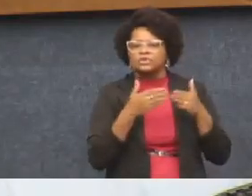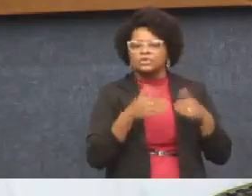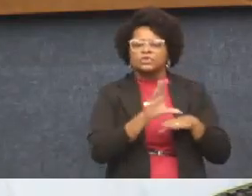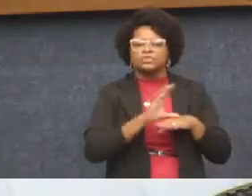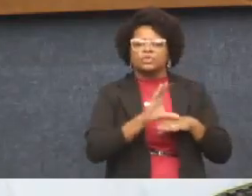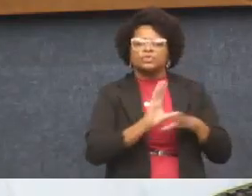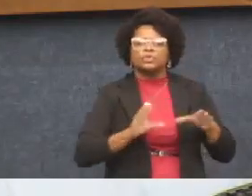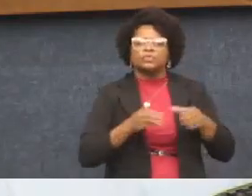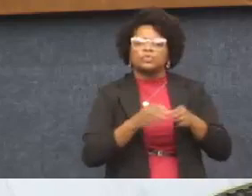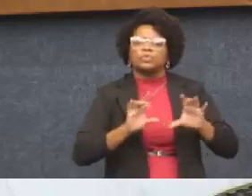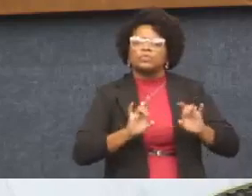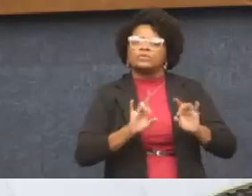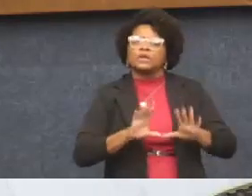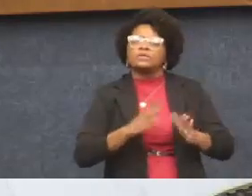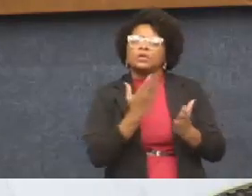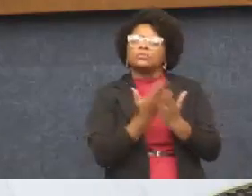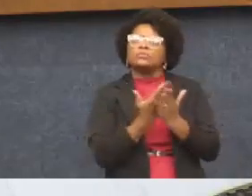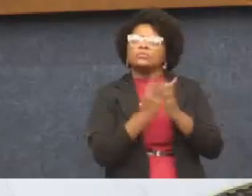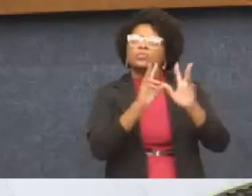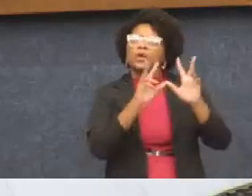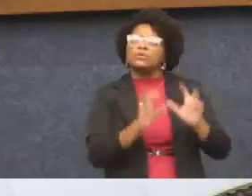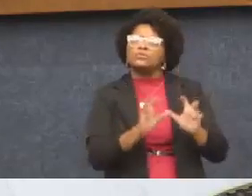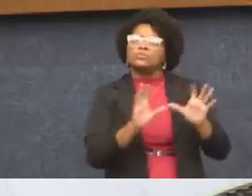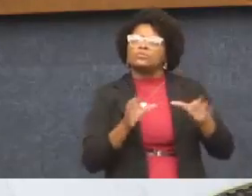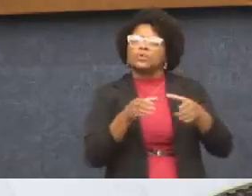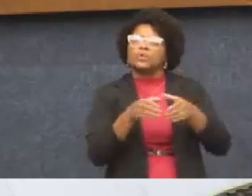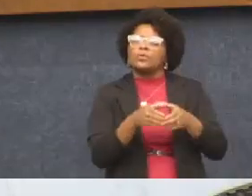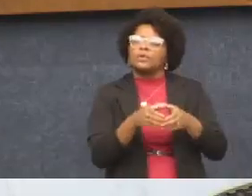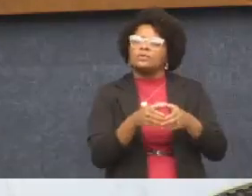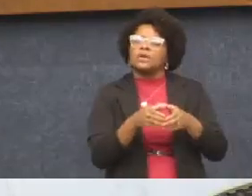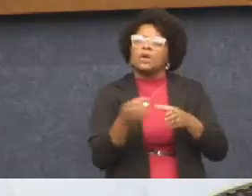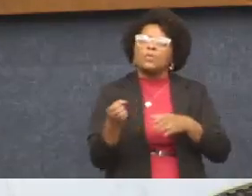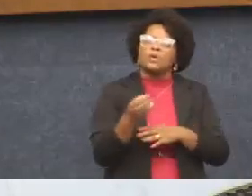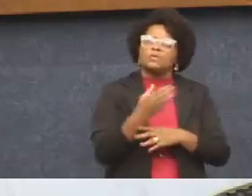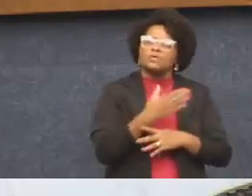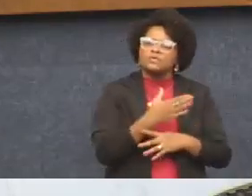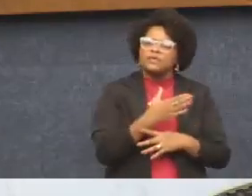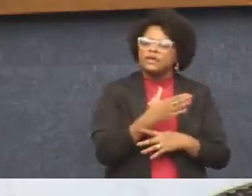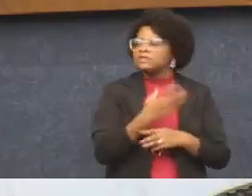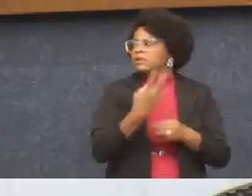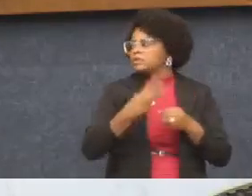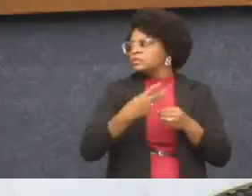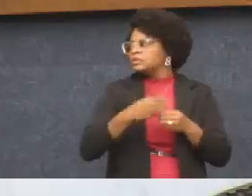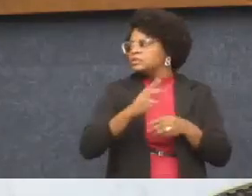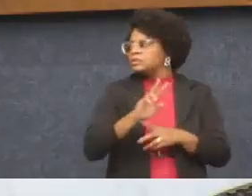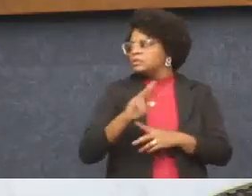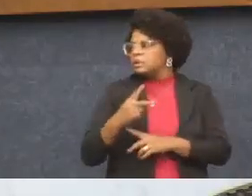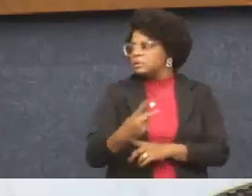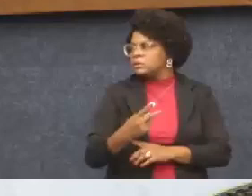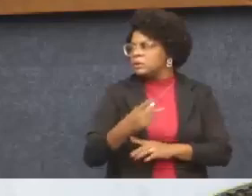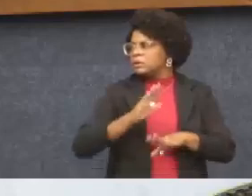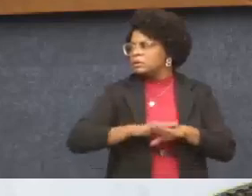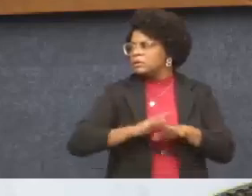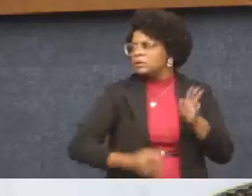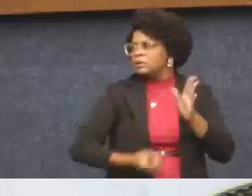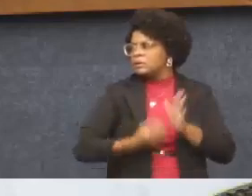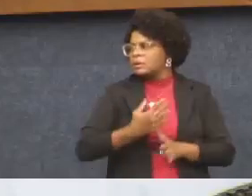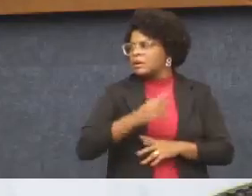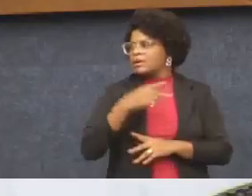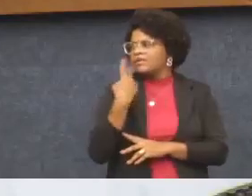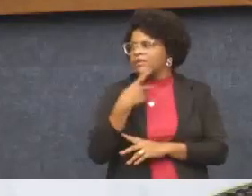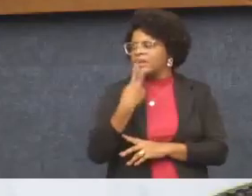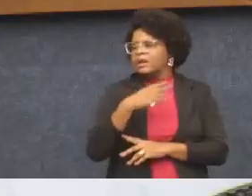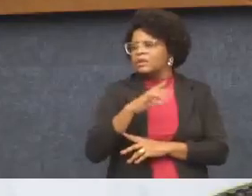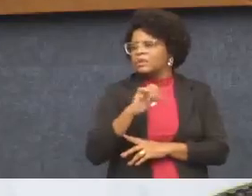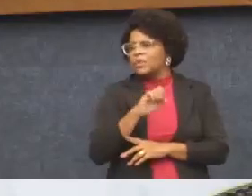de comissão especial de estudo, assunto da comissão, modernização do Código de Postura do município de Belo Horizonte. Autoria, vereador Sérgio